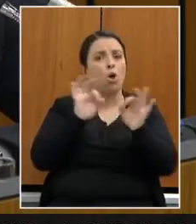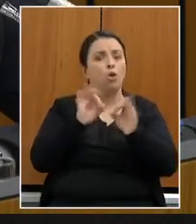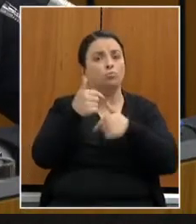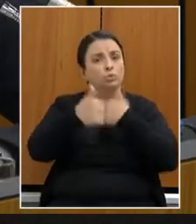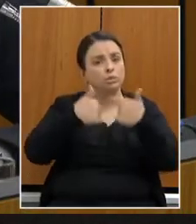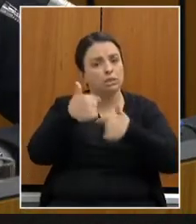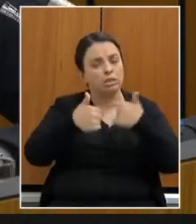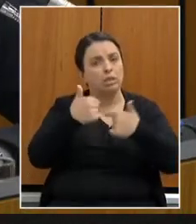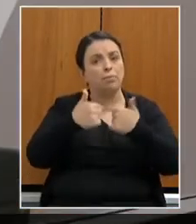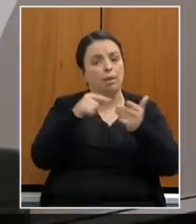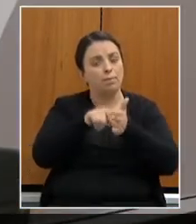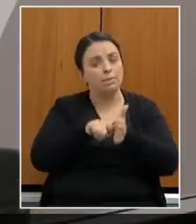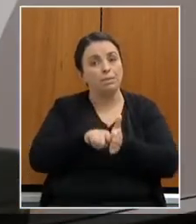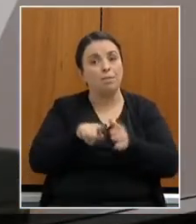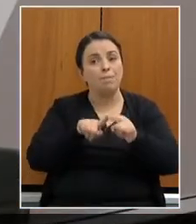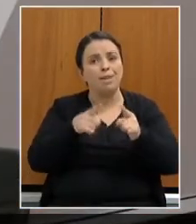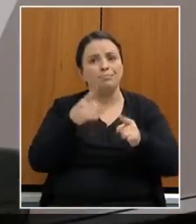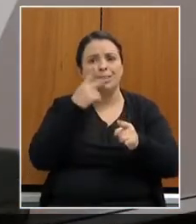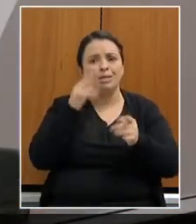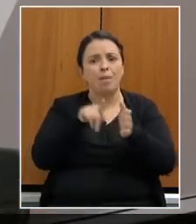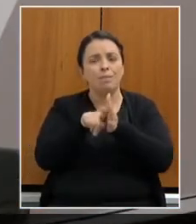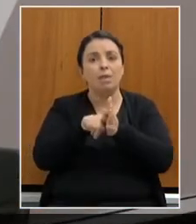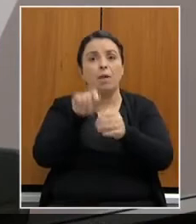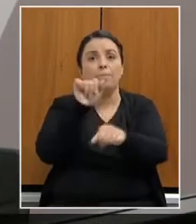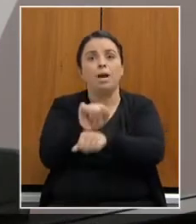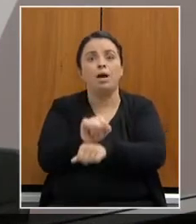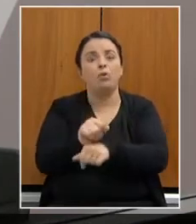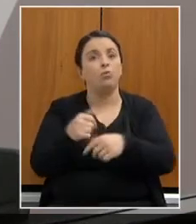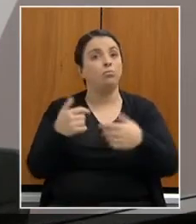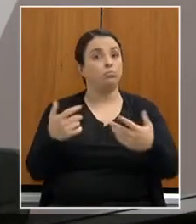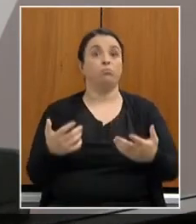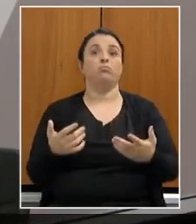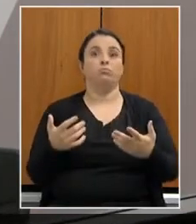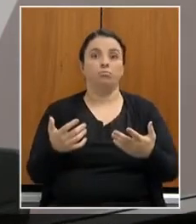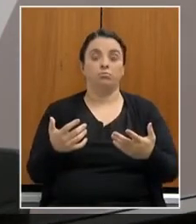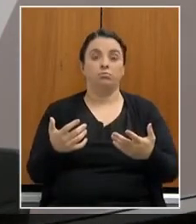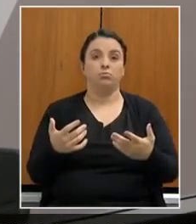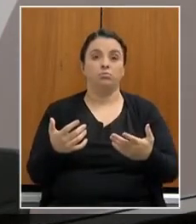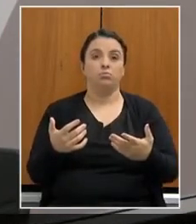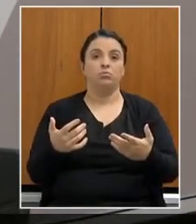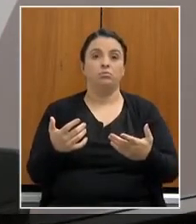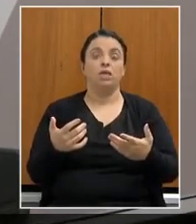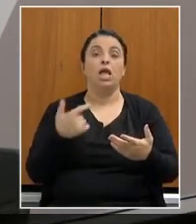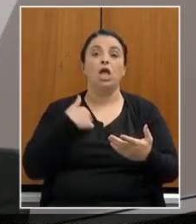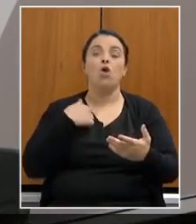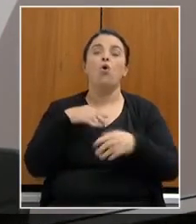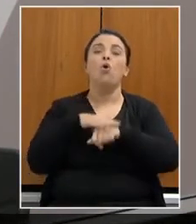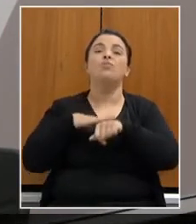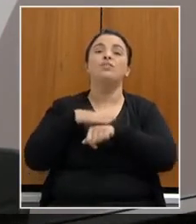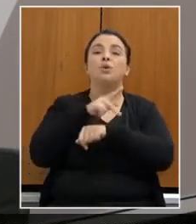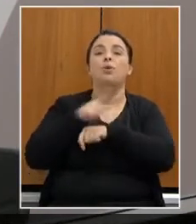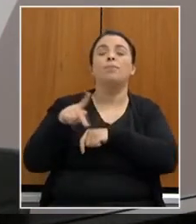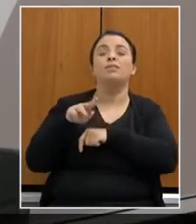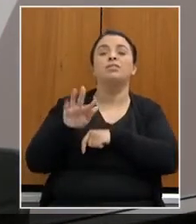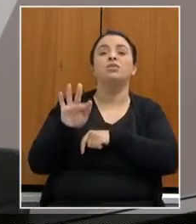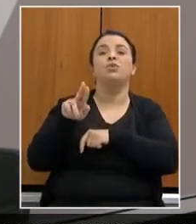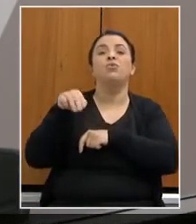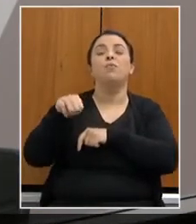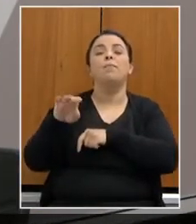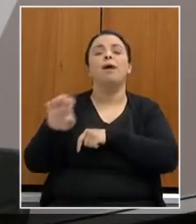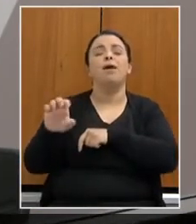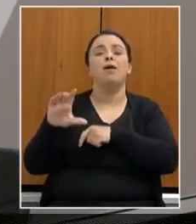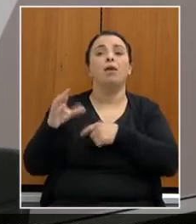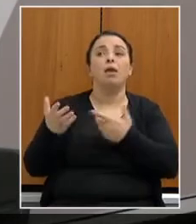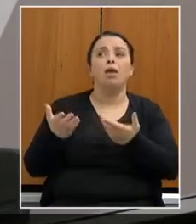a questão parou então na verdade eu falei que falei com o senhor mas na verdade falei com o presidente da FUNED então assim gostaria de entender